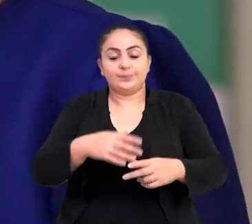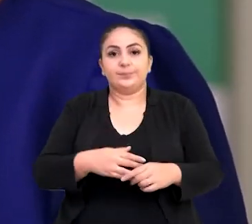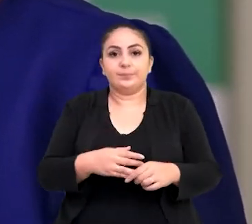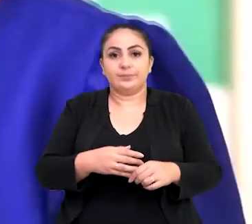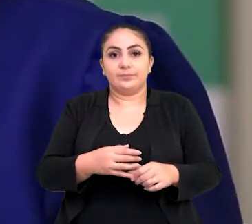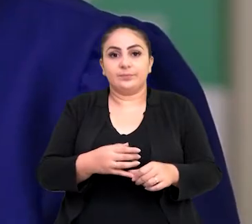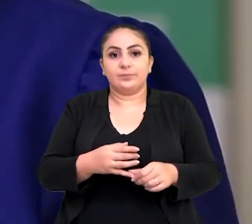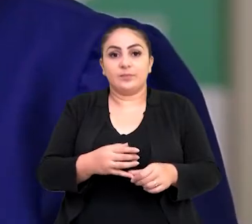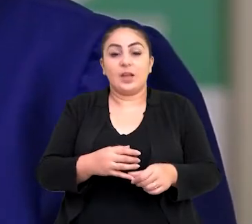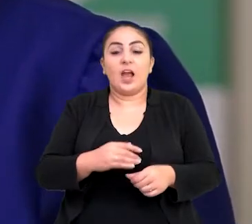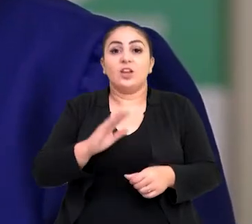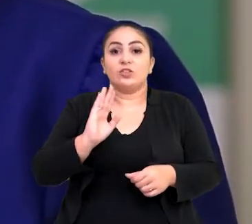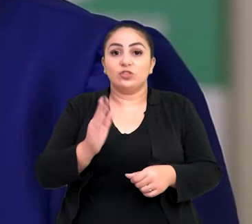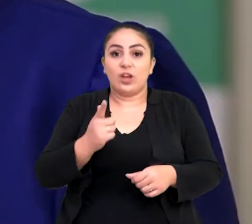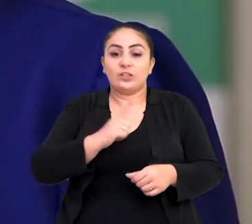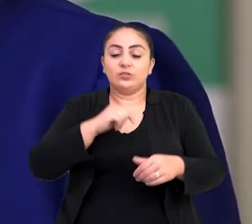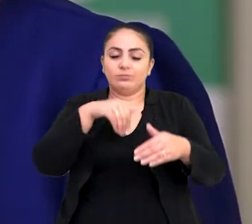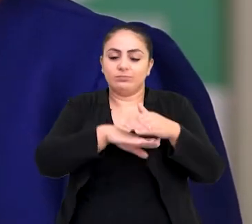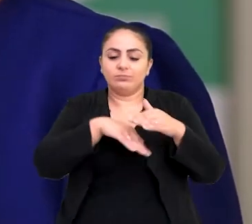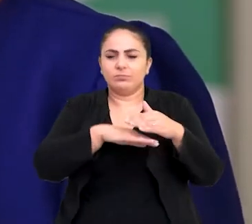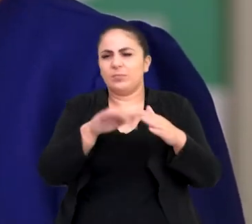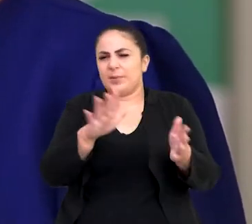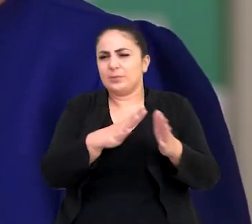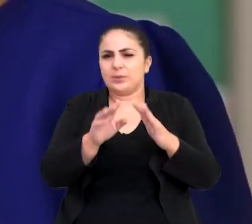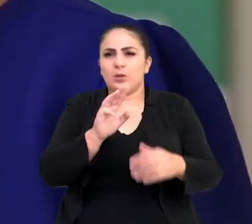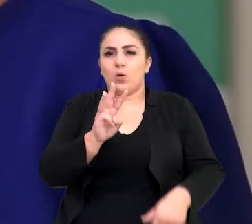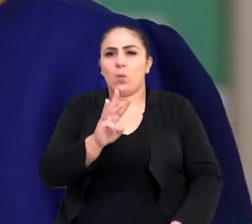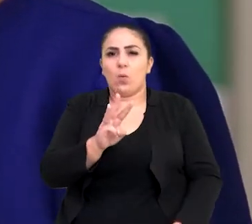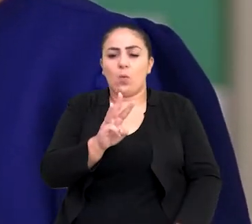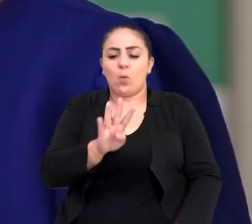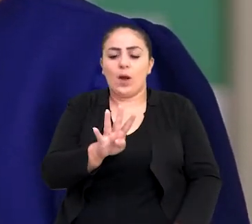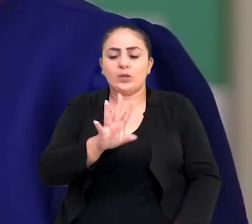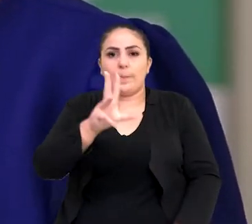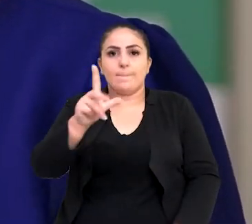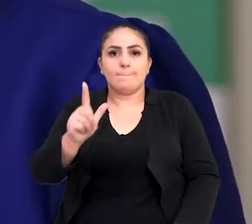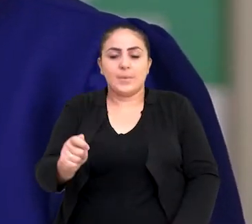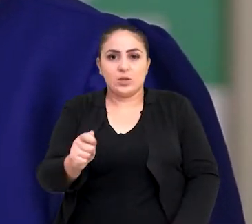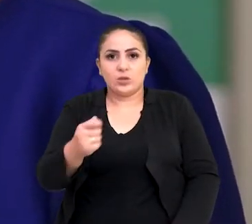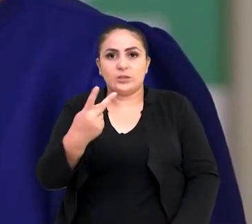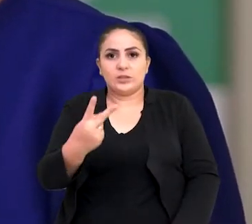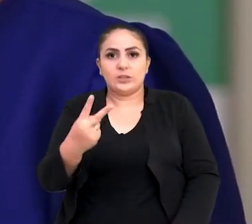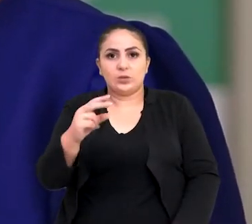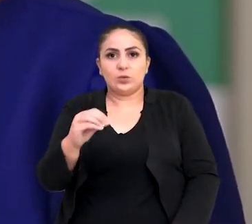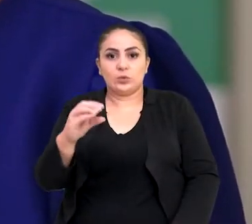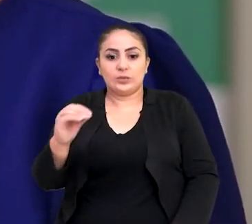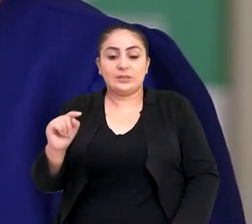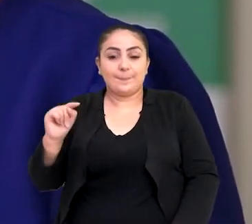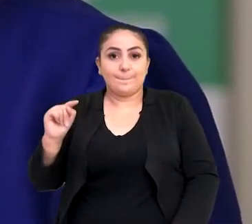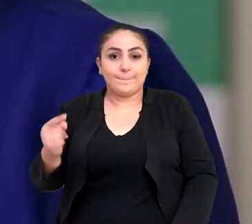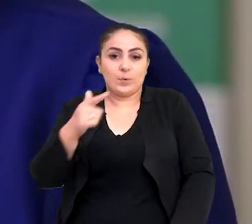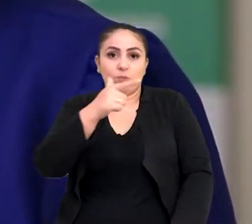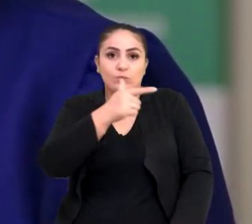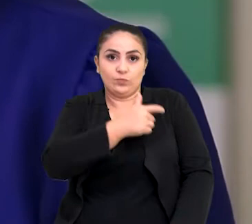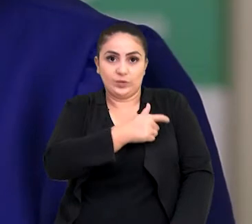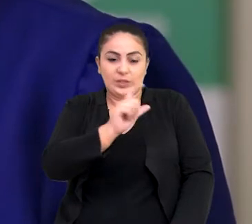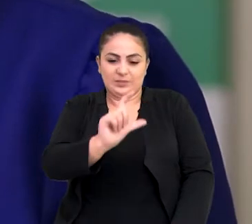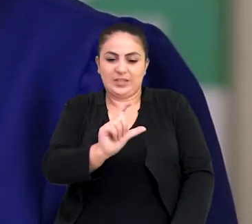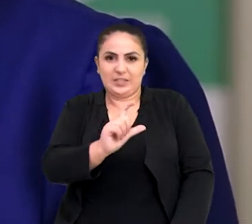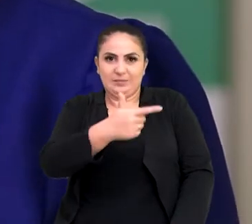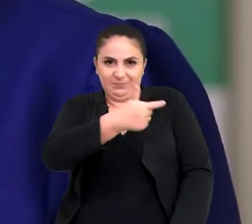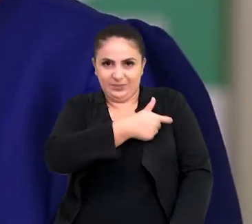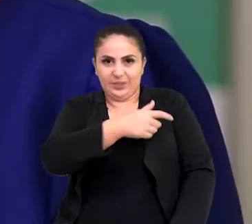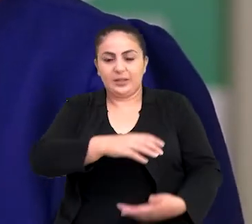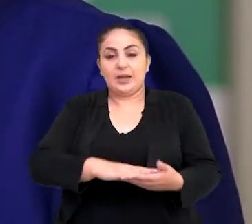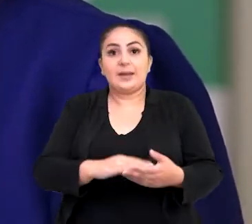de saúde. Nós já tínhamos um estoque de em torno de 4 milhões e 200 mil seringas